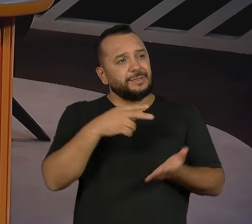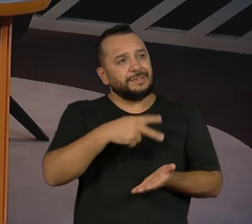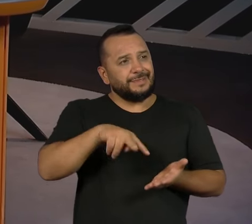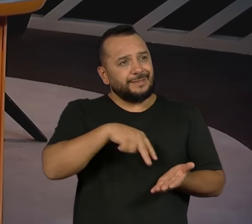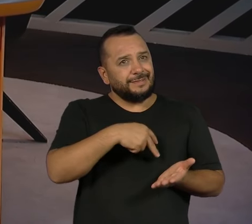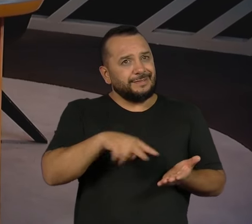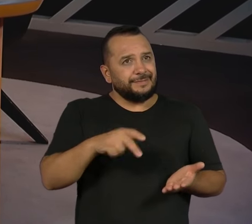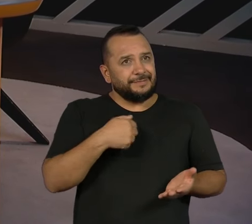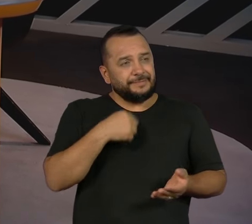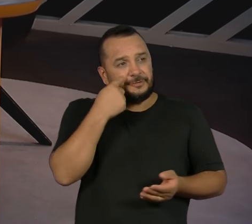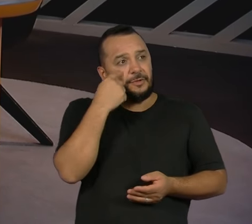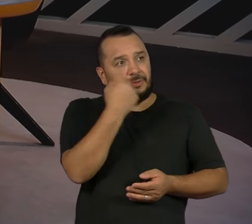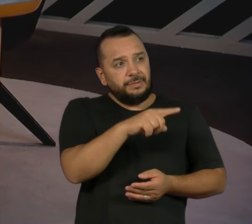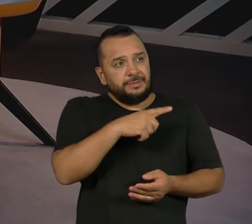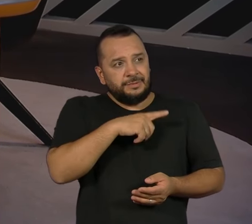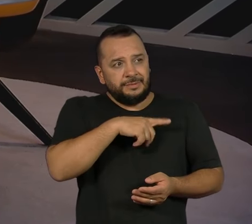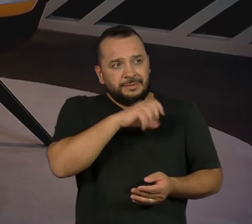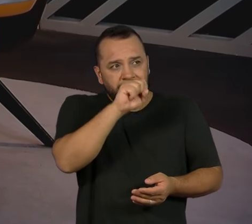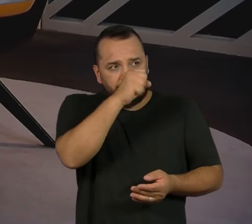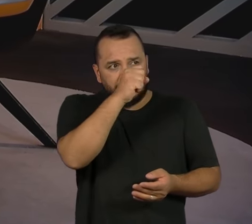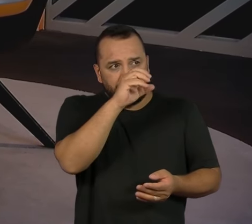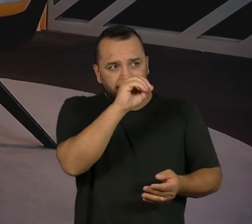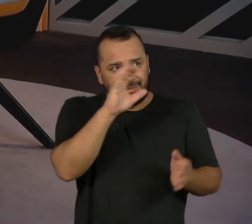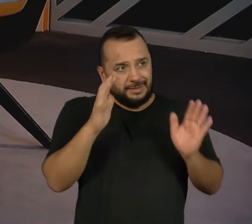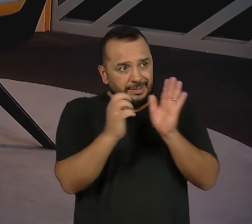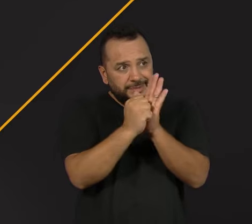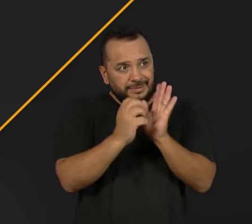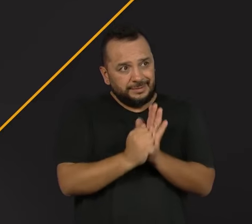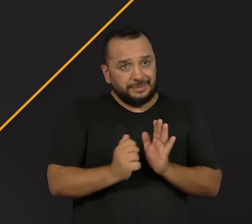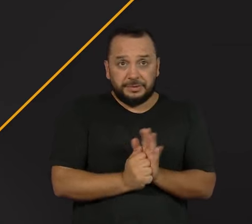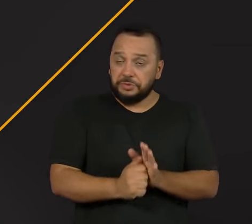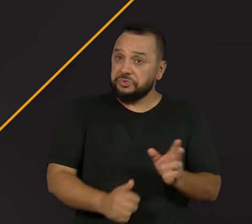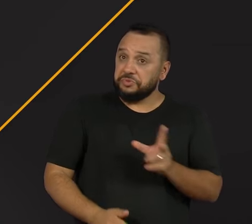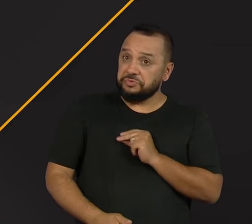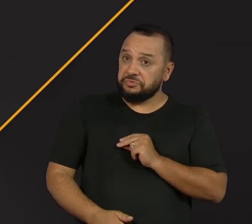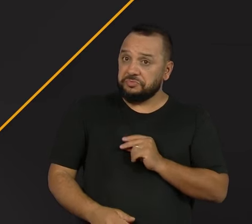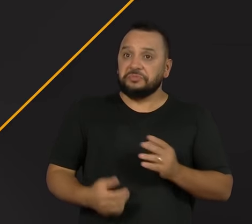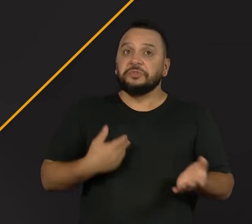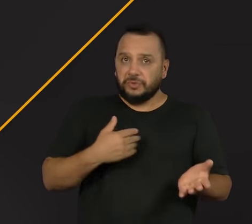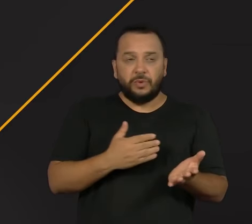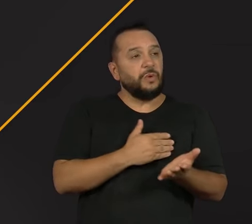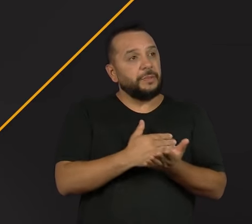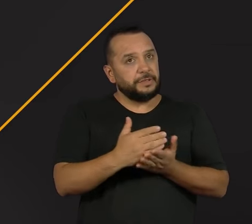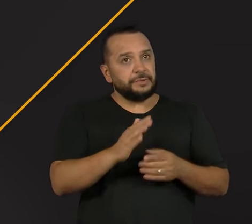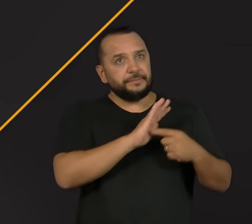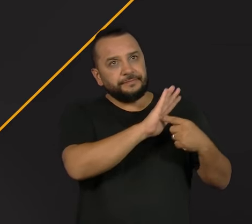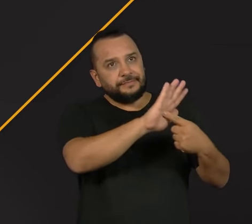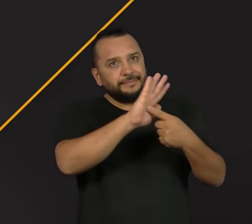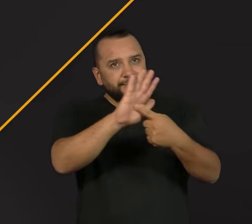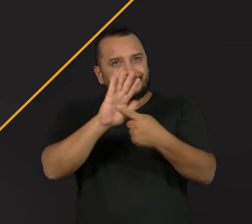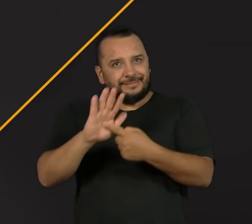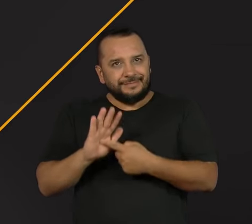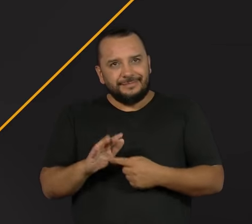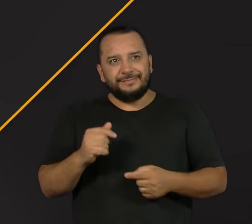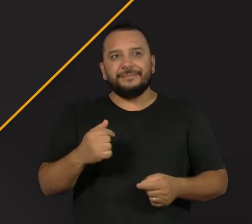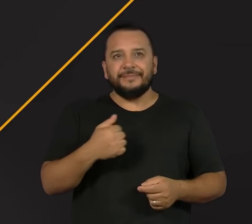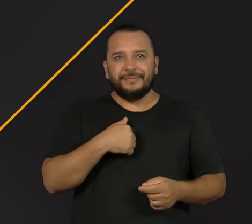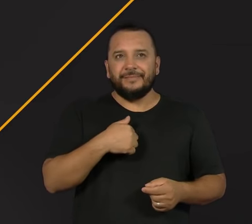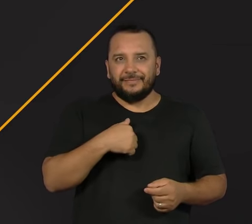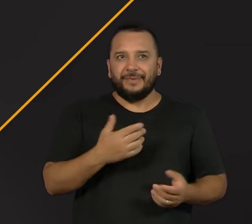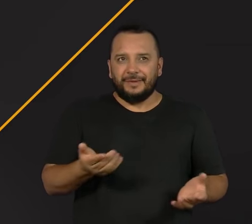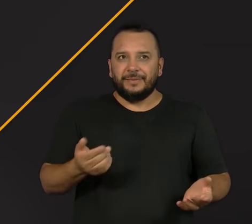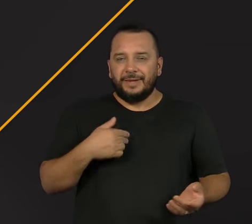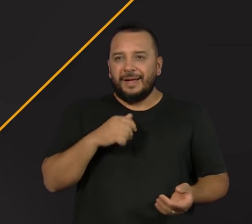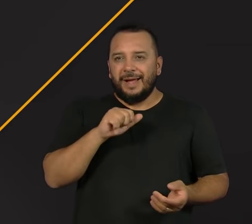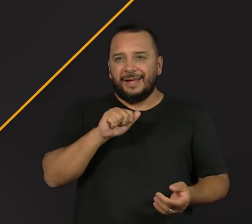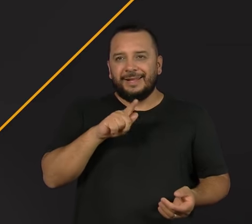Quando eu vi, tinha 80 inscritos. Caramba! E nós começamos a nos apresentar. Eu nunca me esqueço, o Aguilar era um